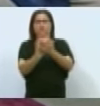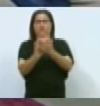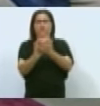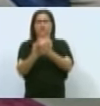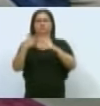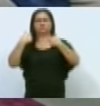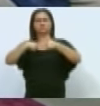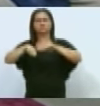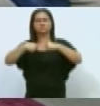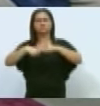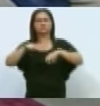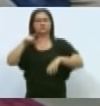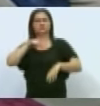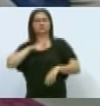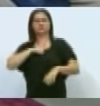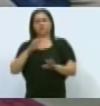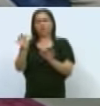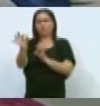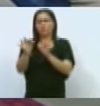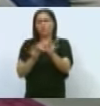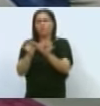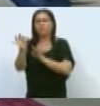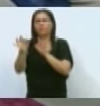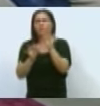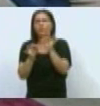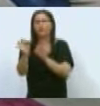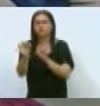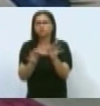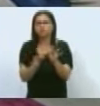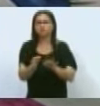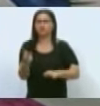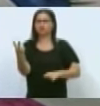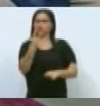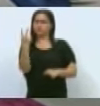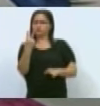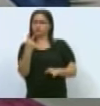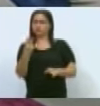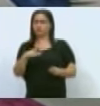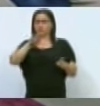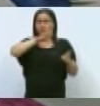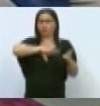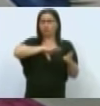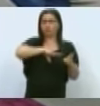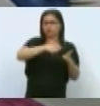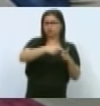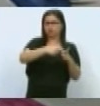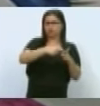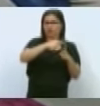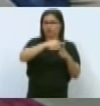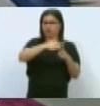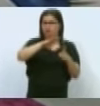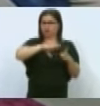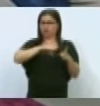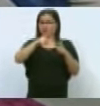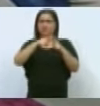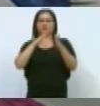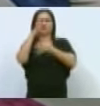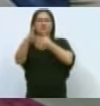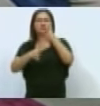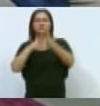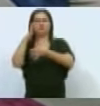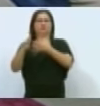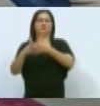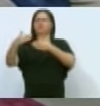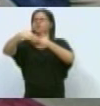um projeto bilíngue. Bilíngue, as crianças daquela classe tem que estudar todos Libras